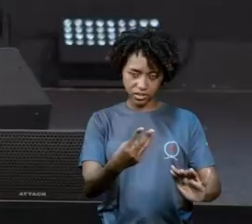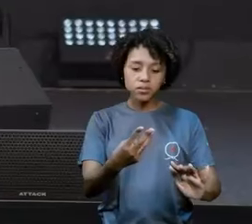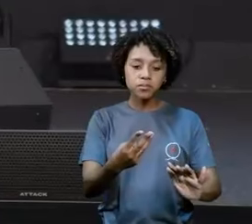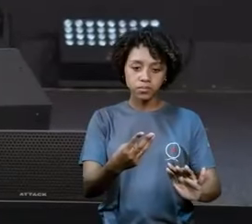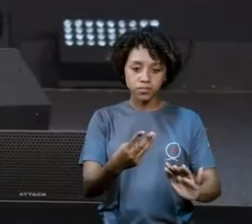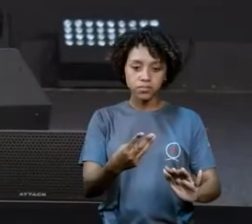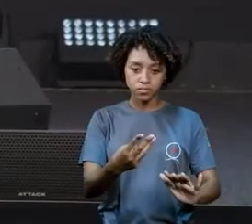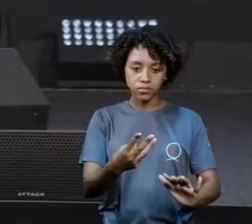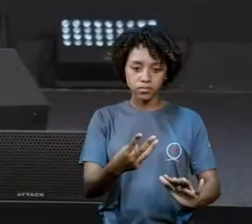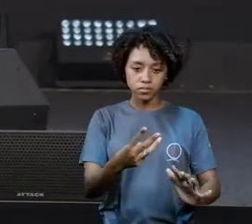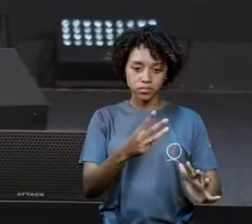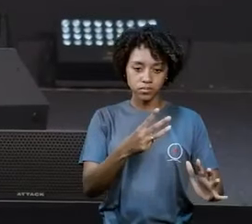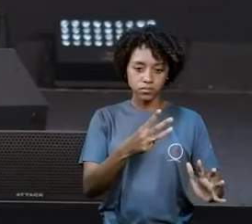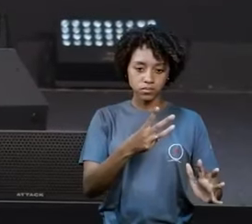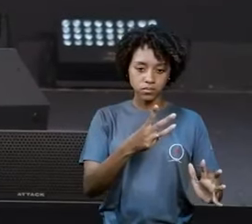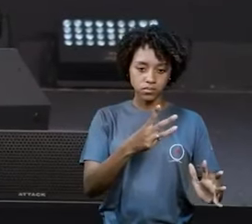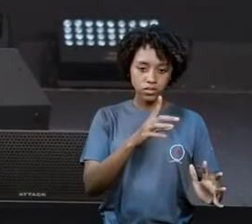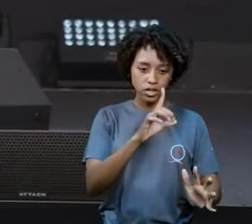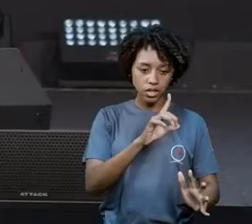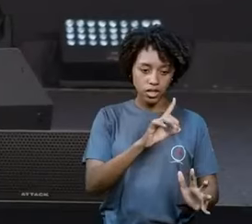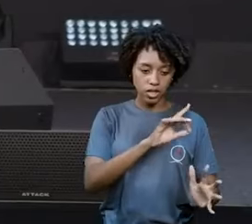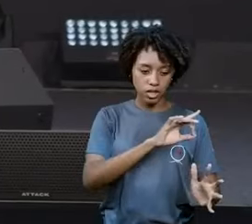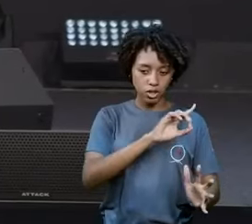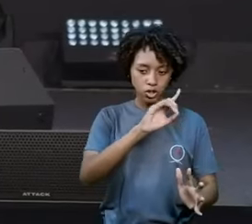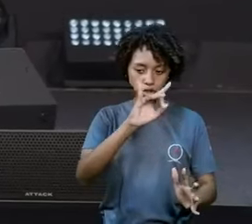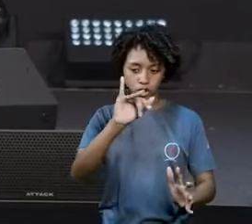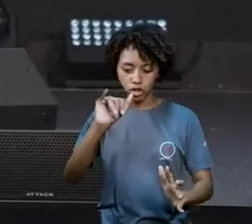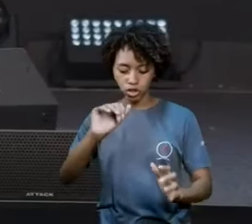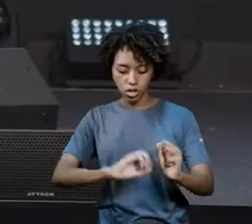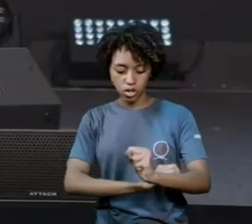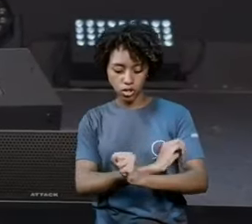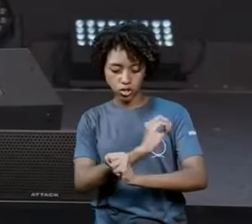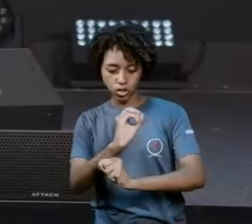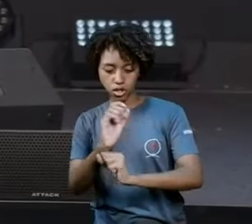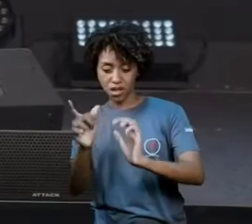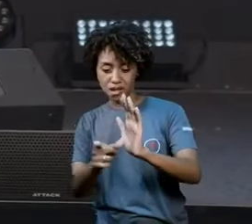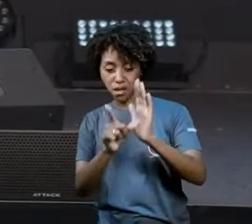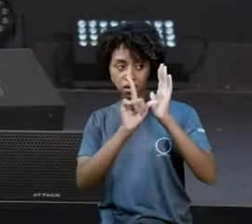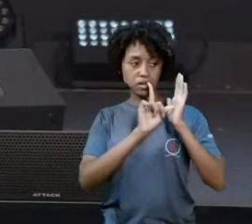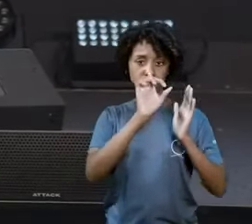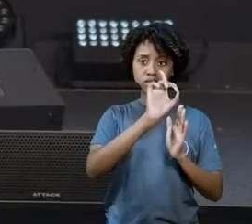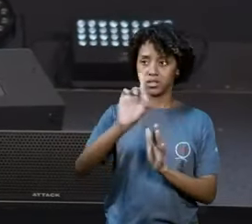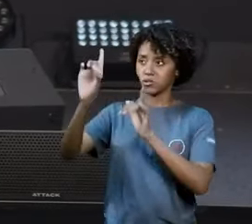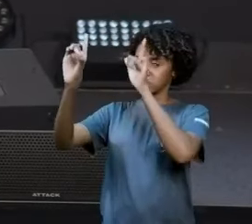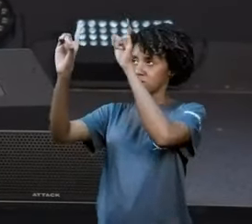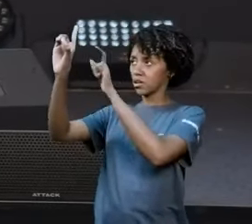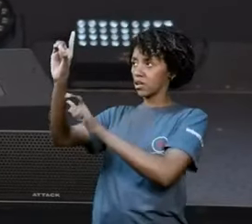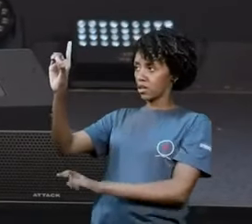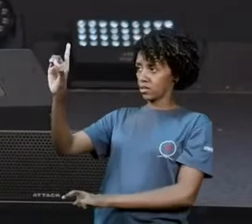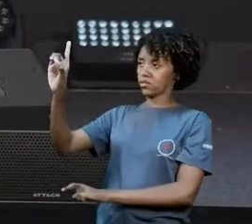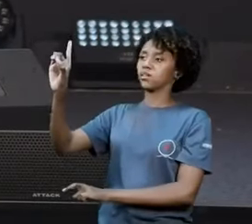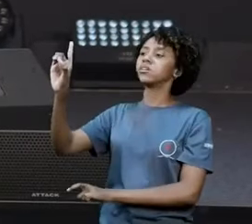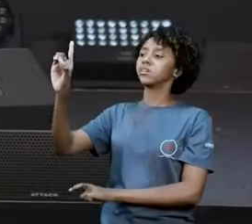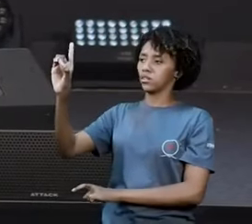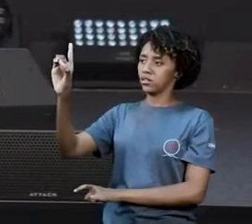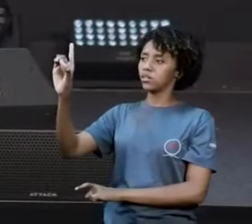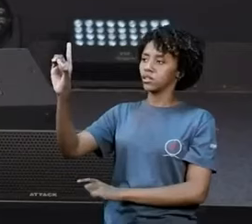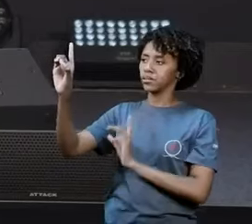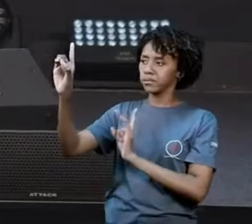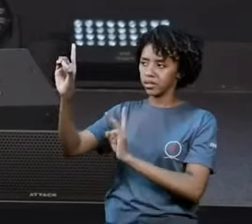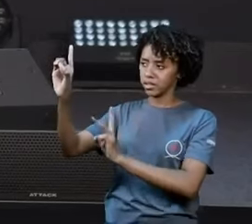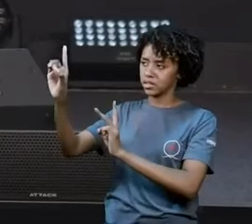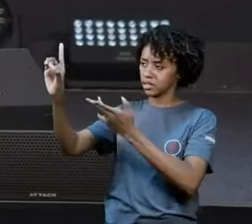antes que houvesse dia eu sou ISS é o yé o Deus que sempre